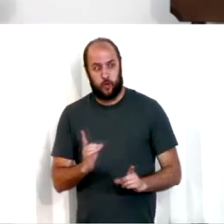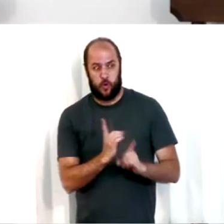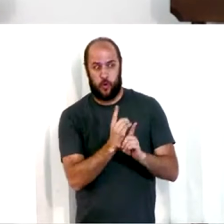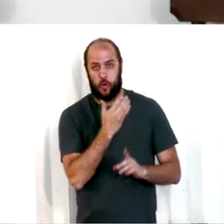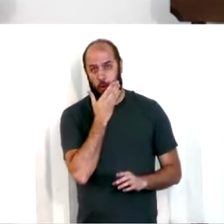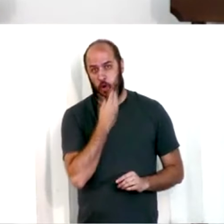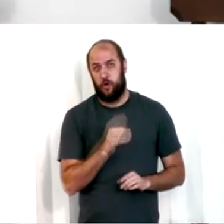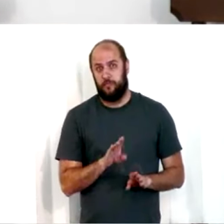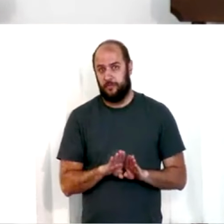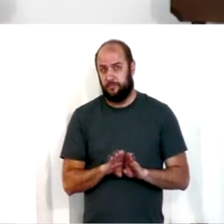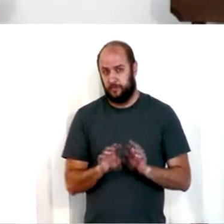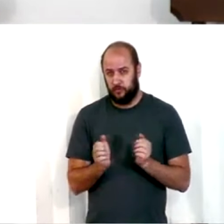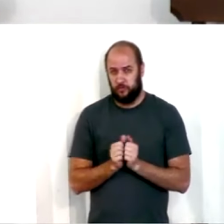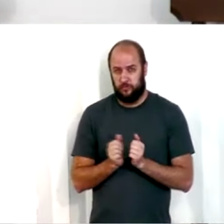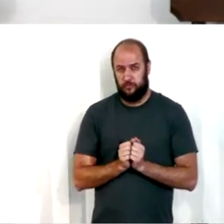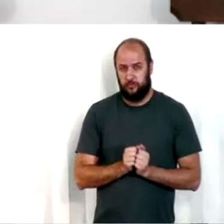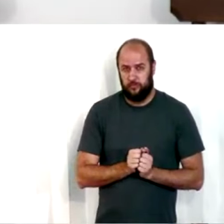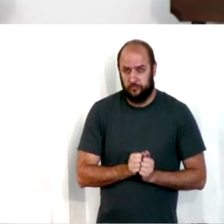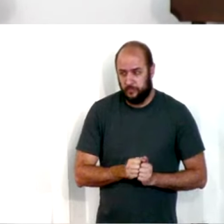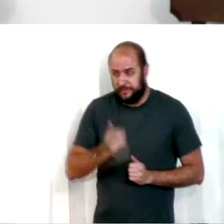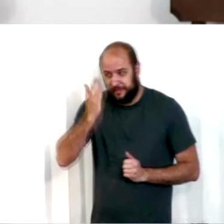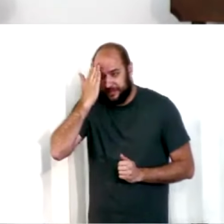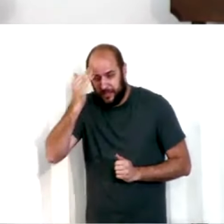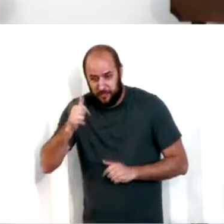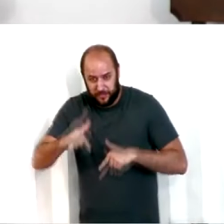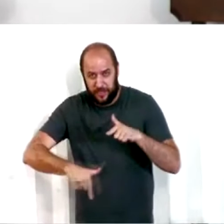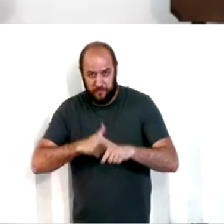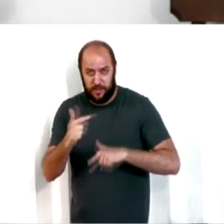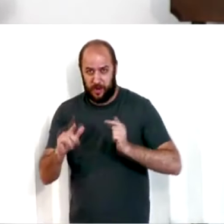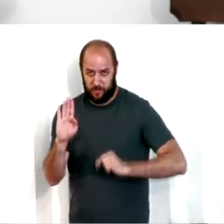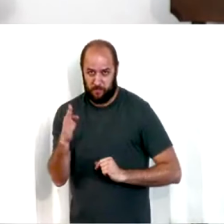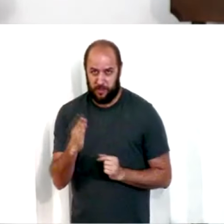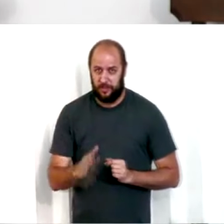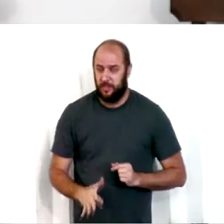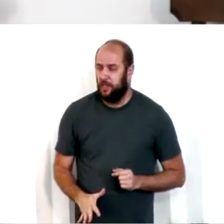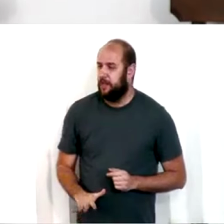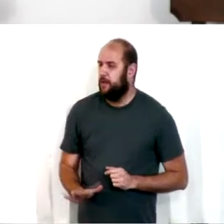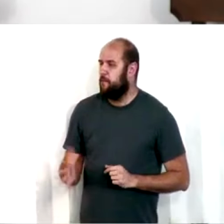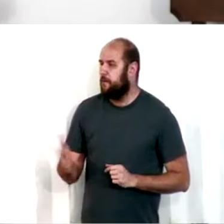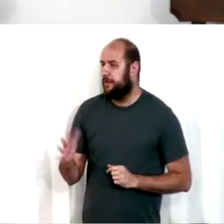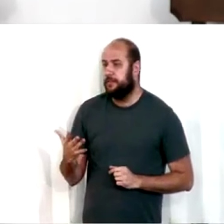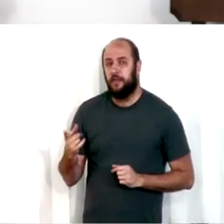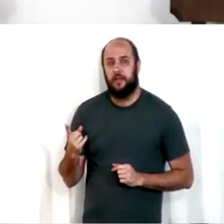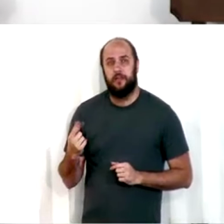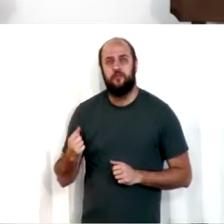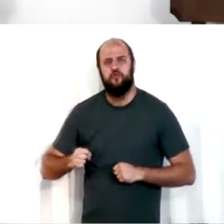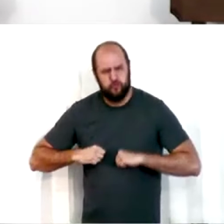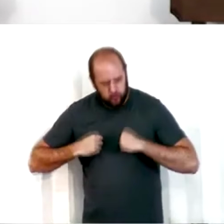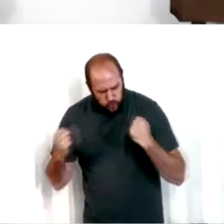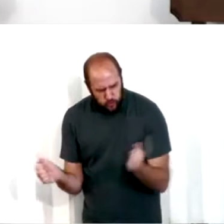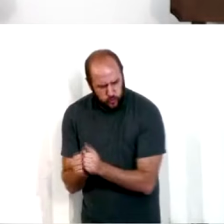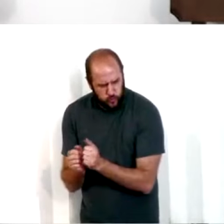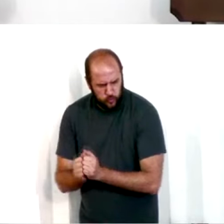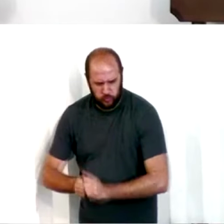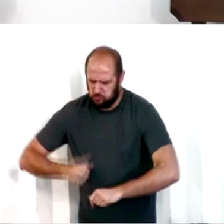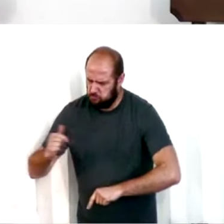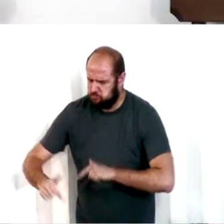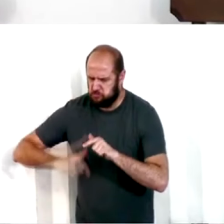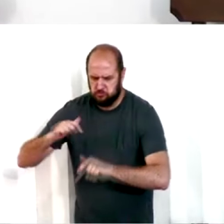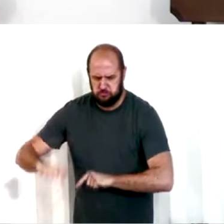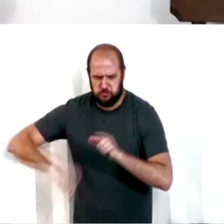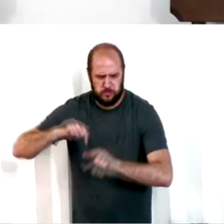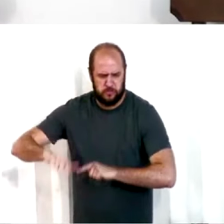estava congregando com eles, que era mestre em carpintaria, e todos juntos, dedicando o seu trabalho, dedicando seus esforços, começam a